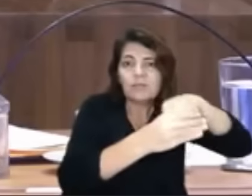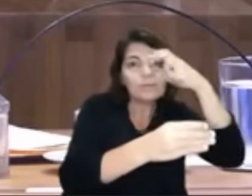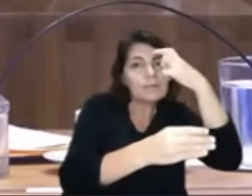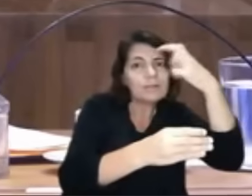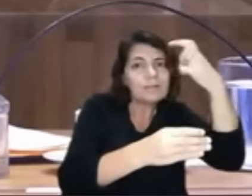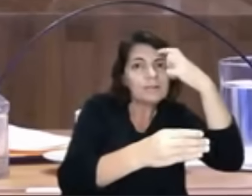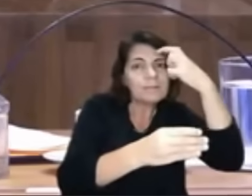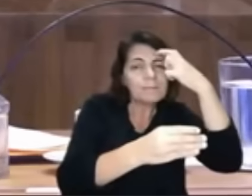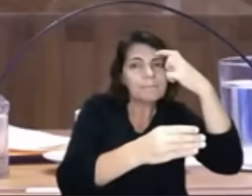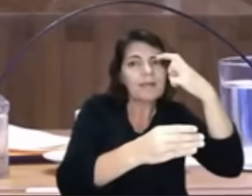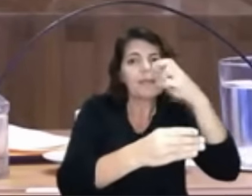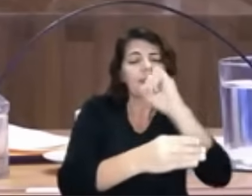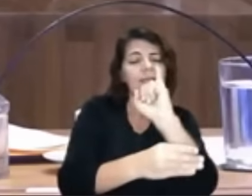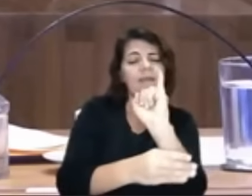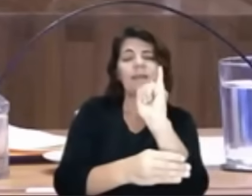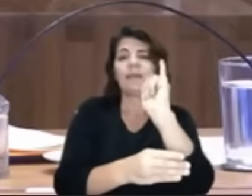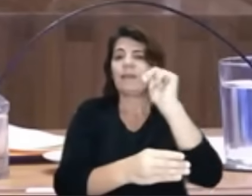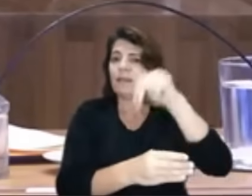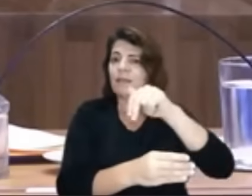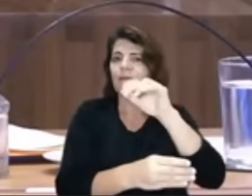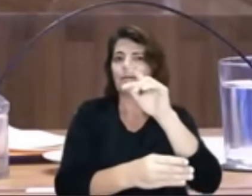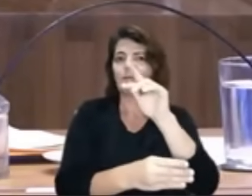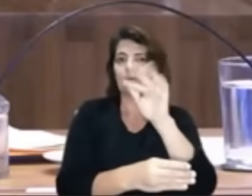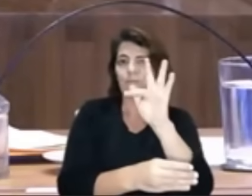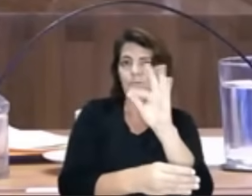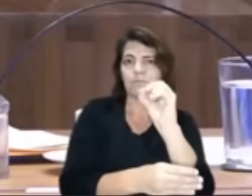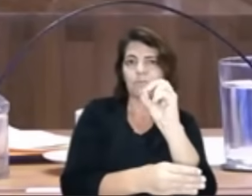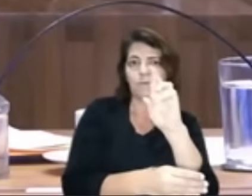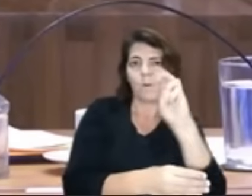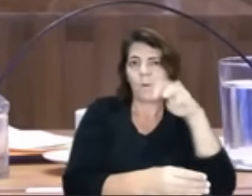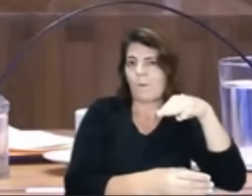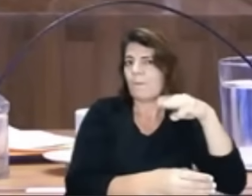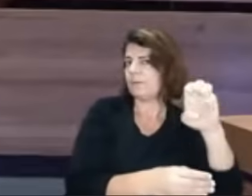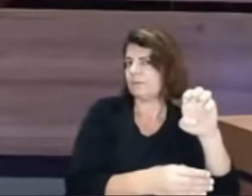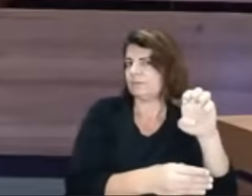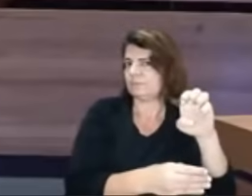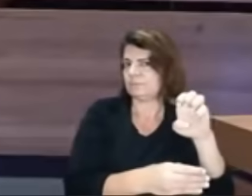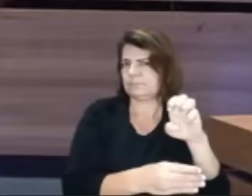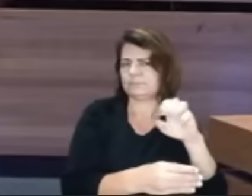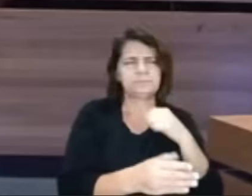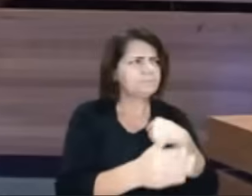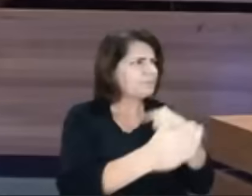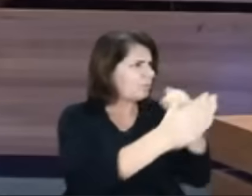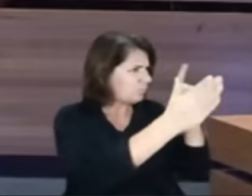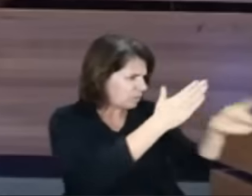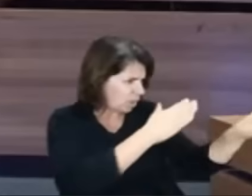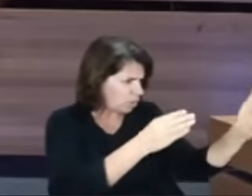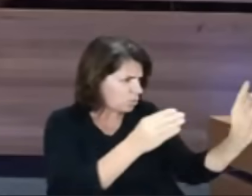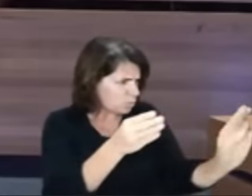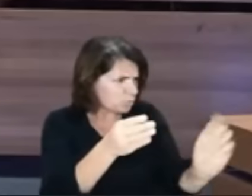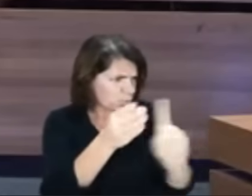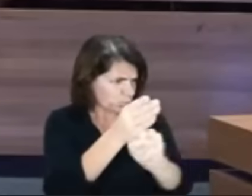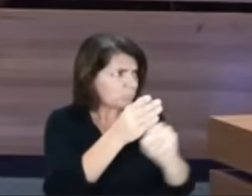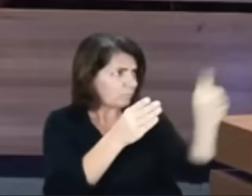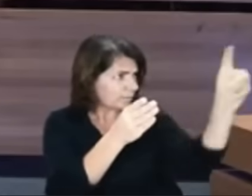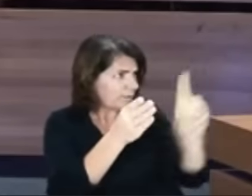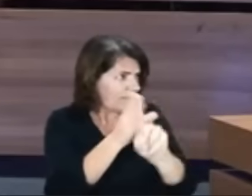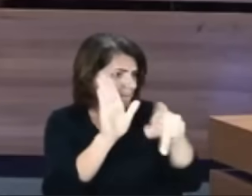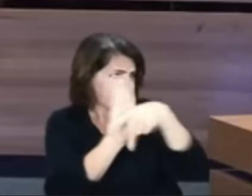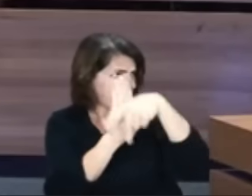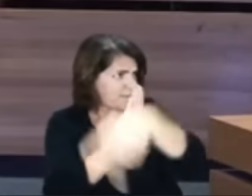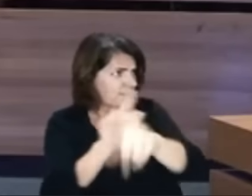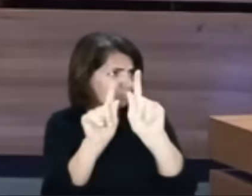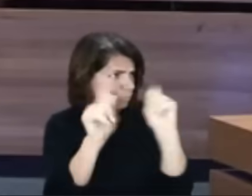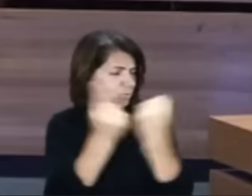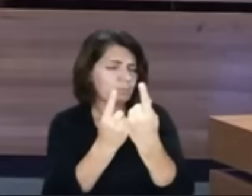Emes Ou seja eu tenho e o senhor estava nesse grupo Peti comitê senhor pod dizer quem estava nesse grupo até